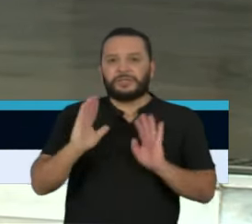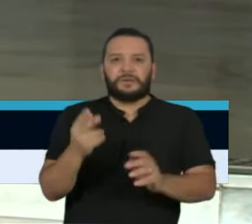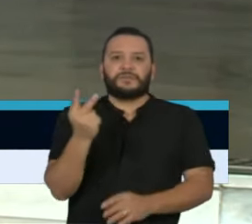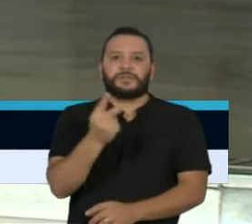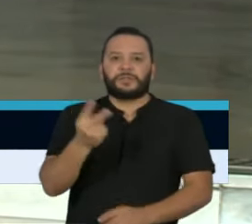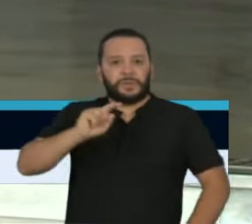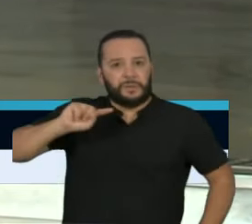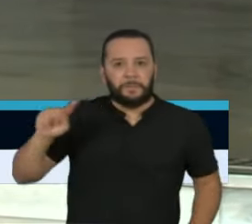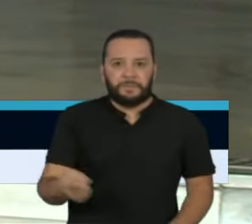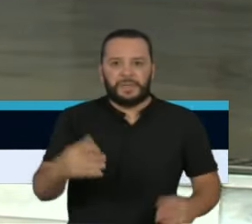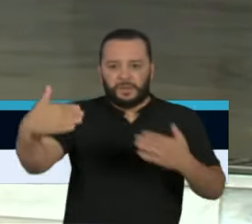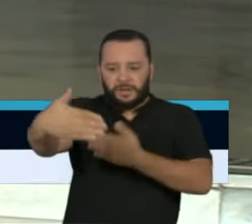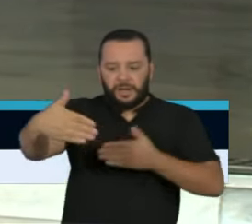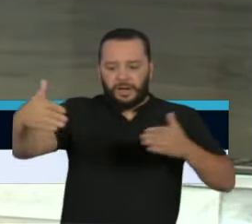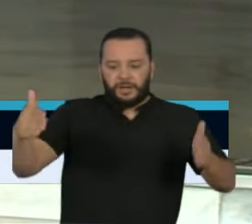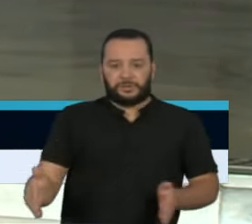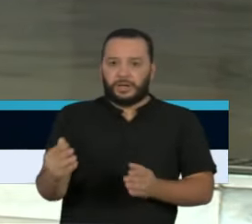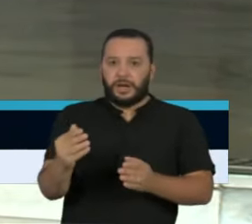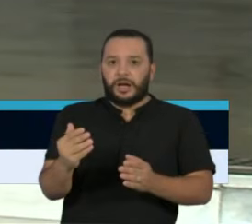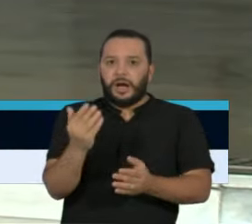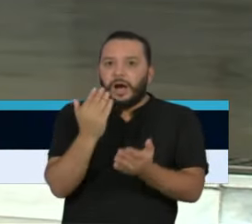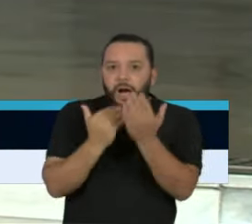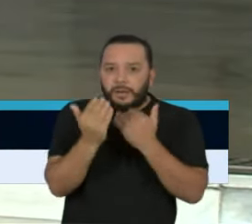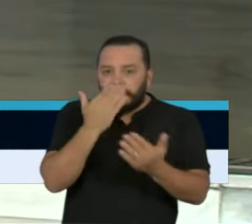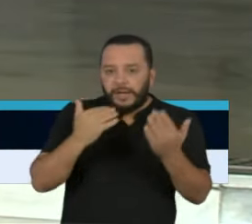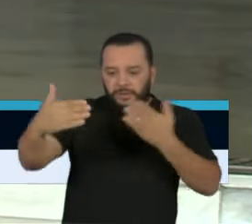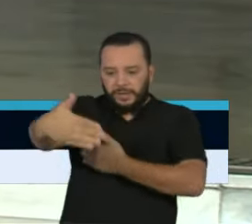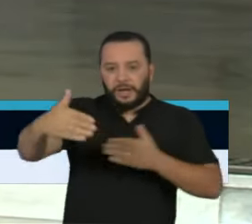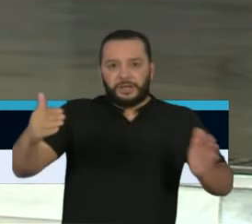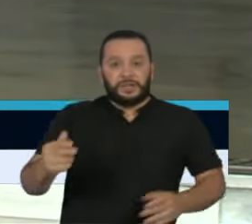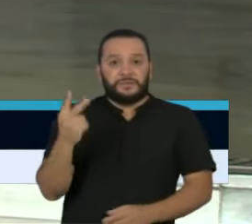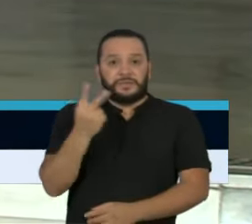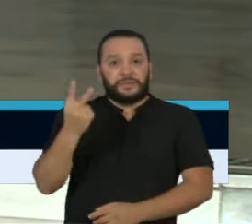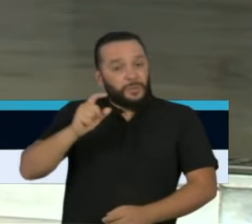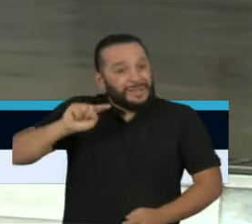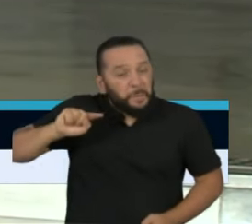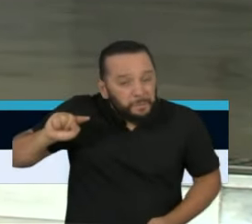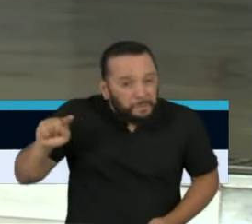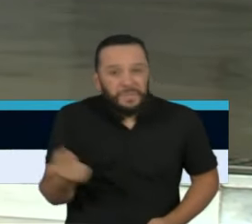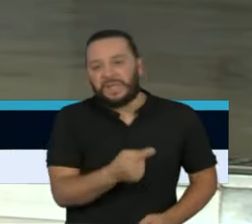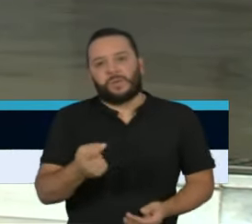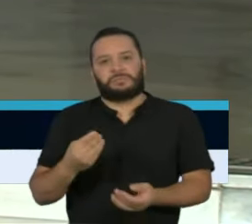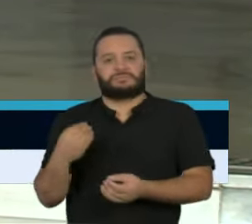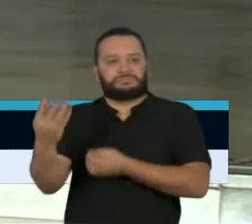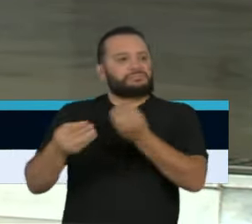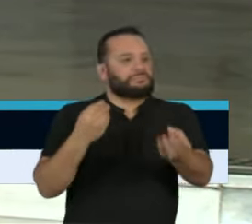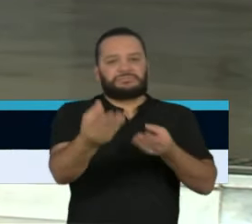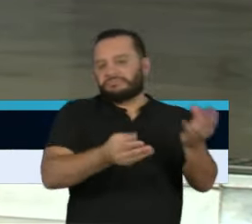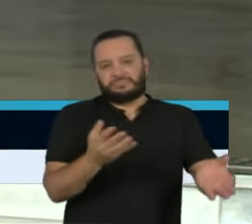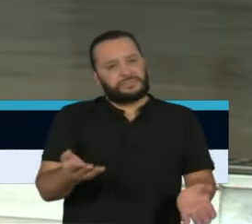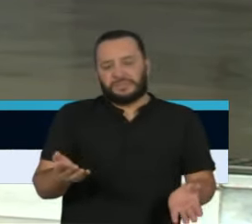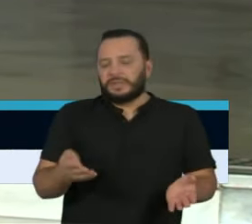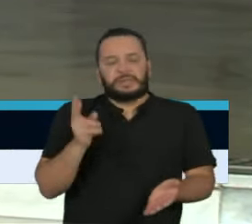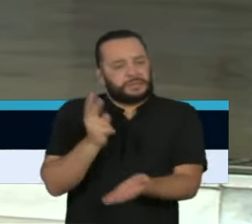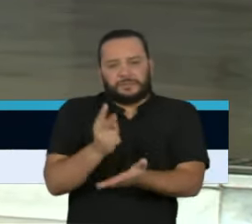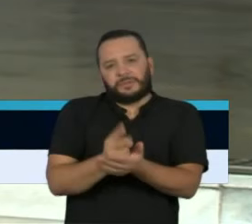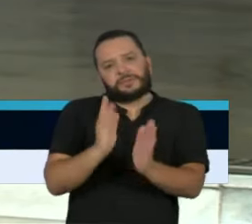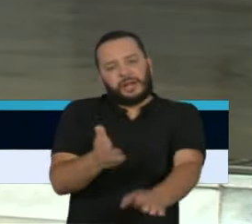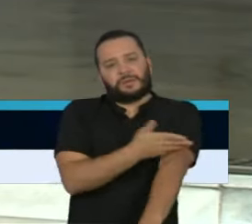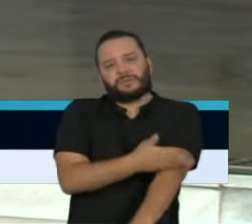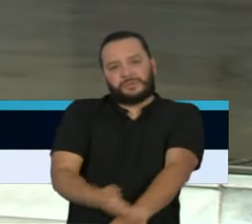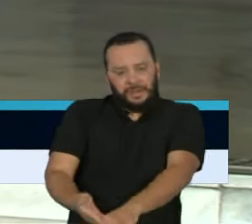básicas. É o número médio que a Prefeitura costuma fazer, independente de qualquer caso que aconteça. Para